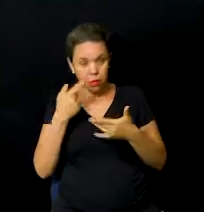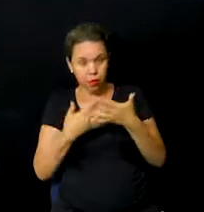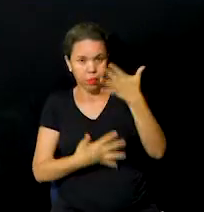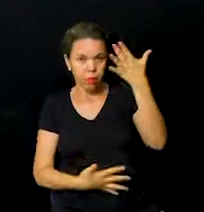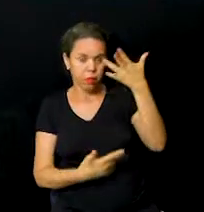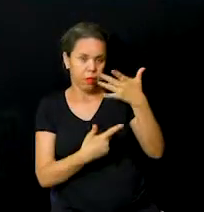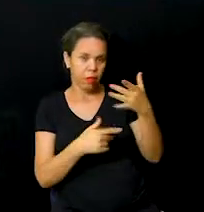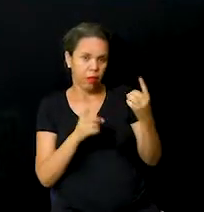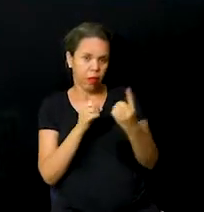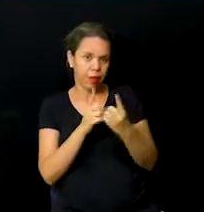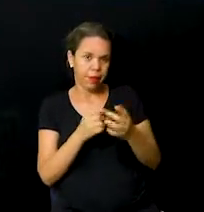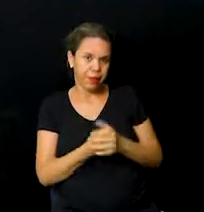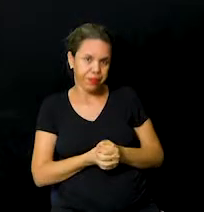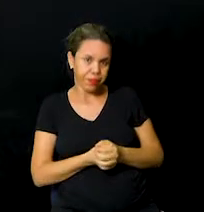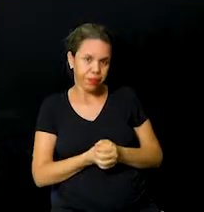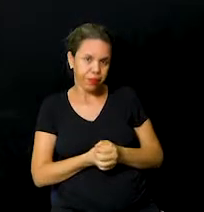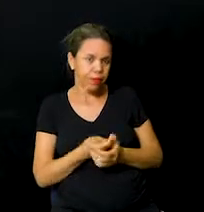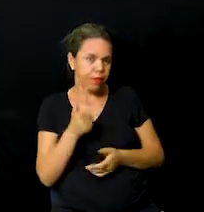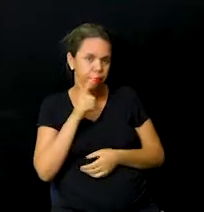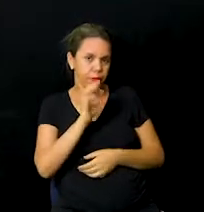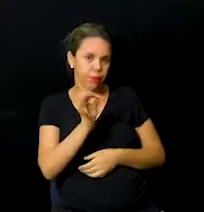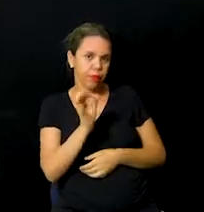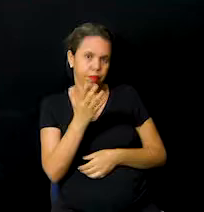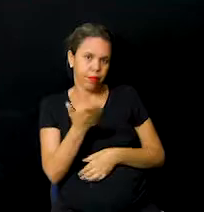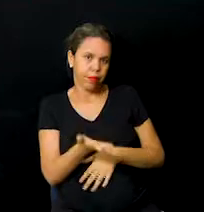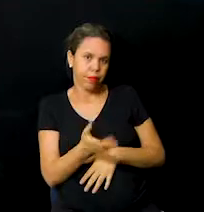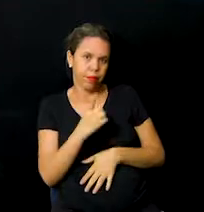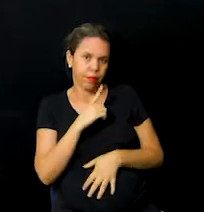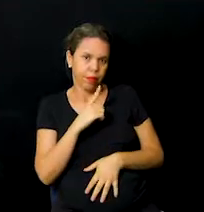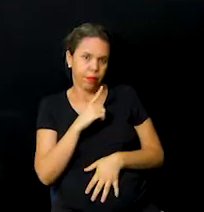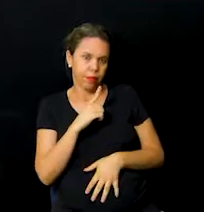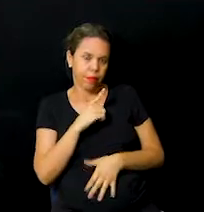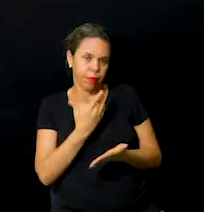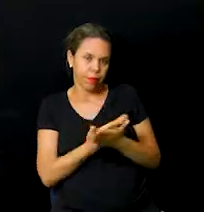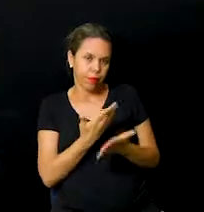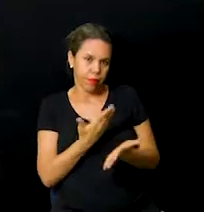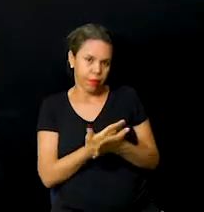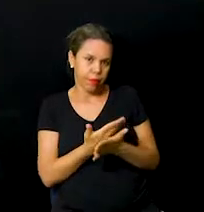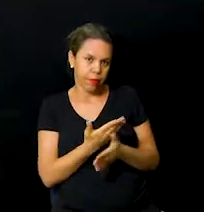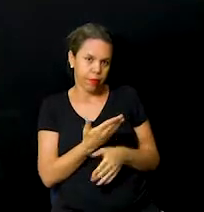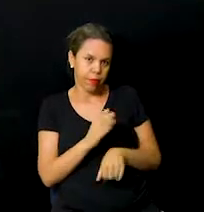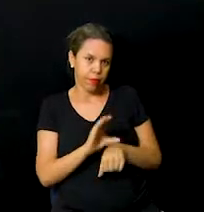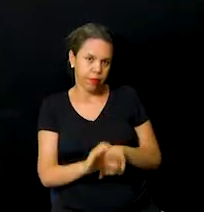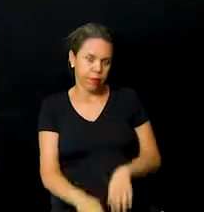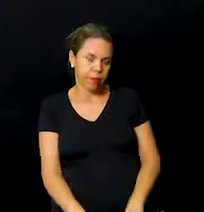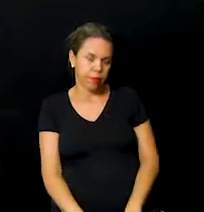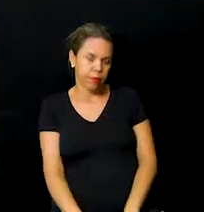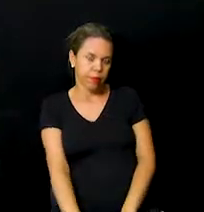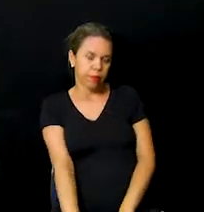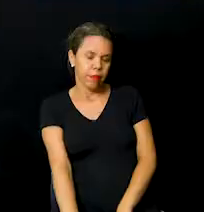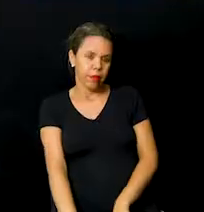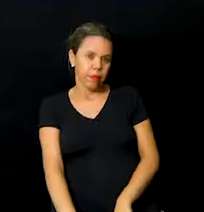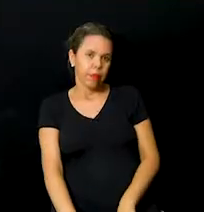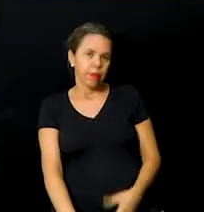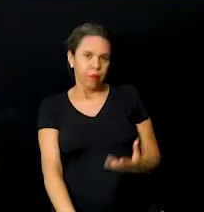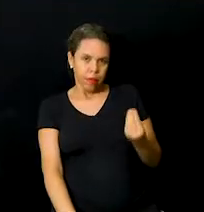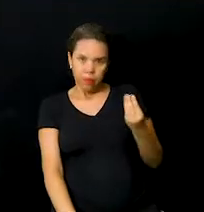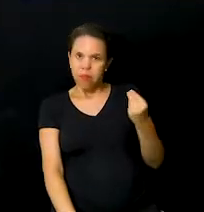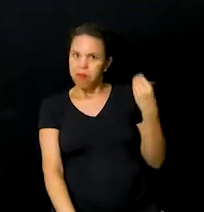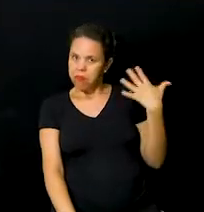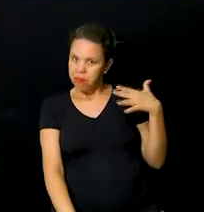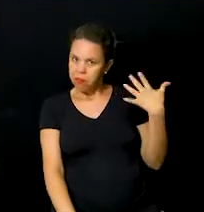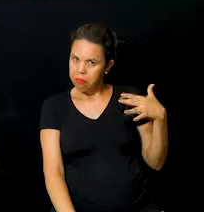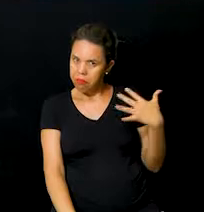uma série de atendimentos que você com Sim. certeza teve que se especializar para isso, né?